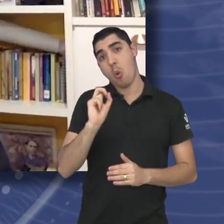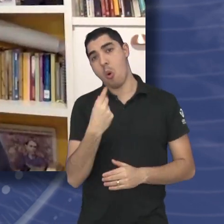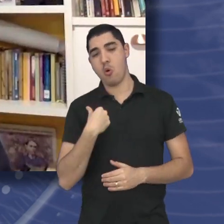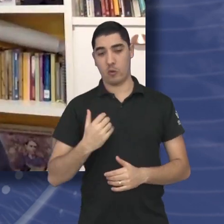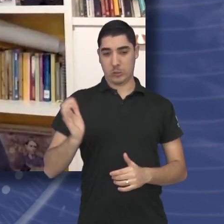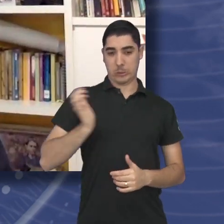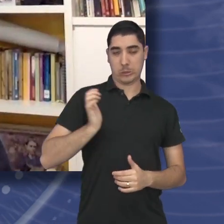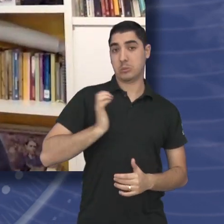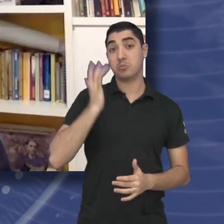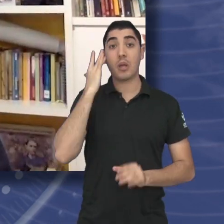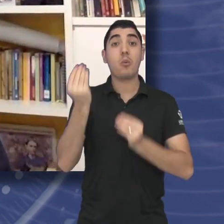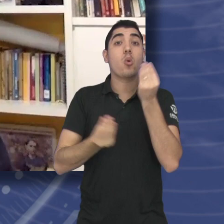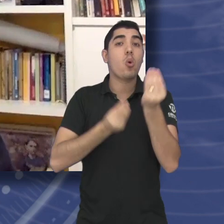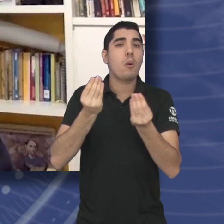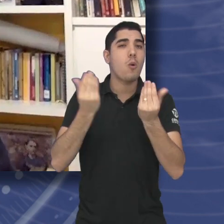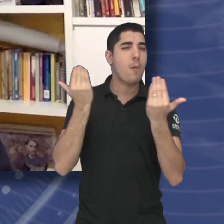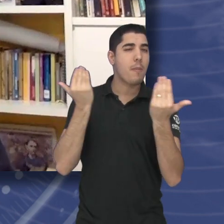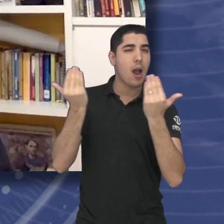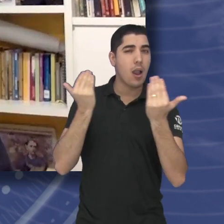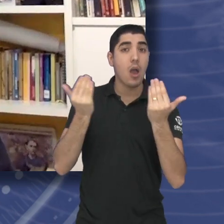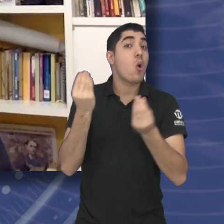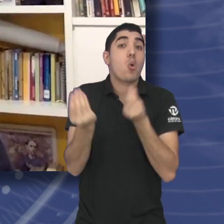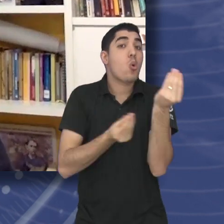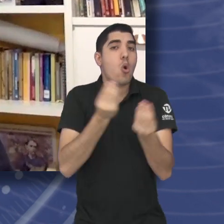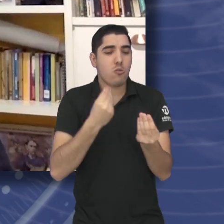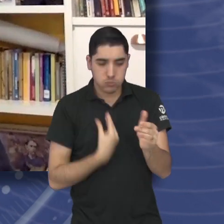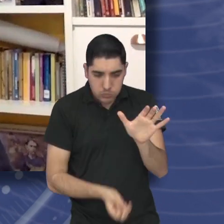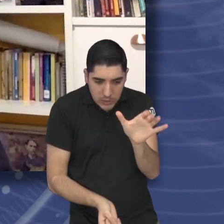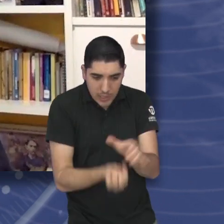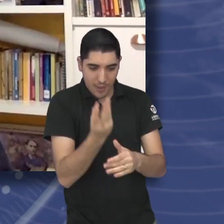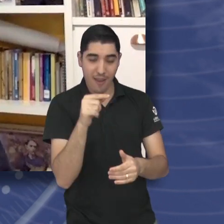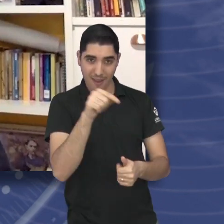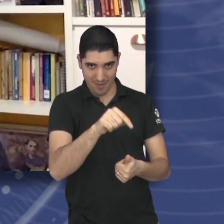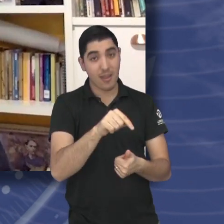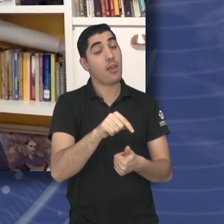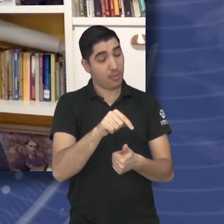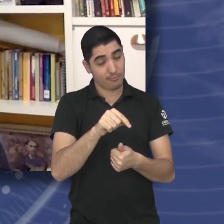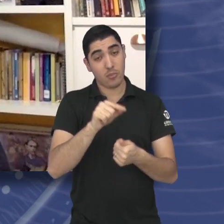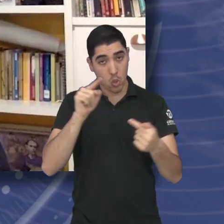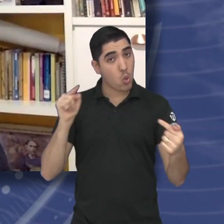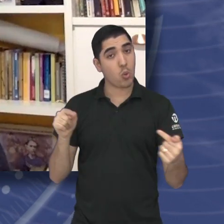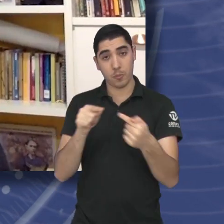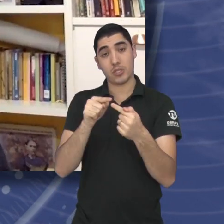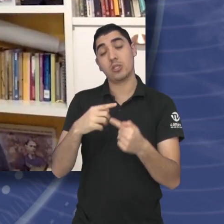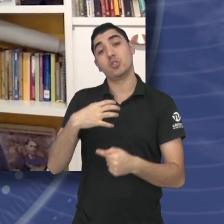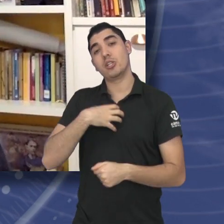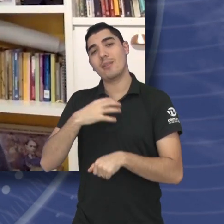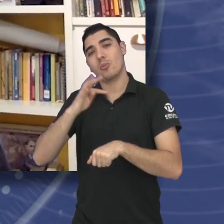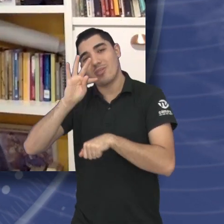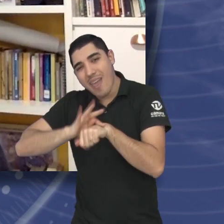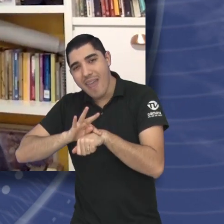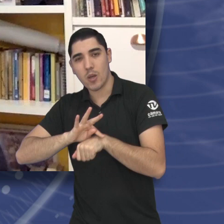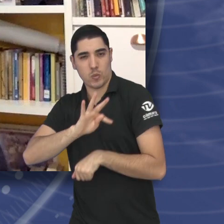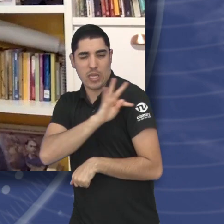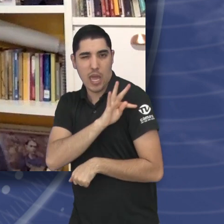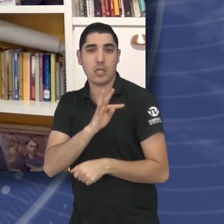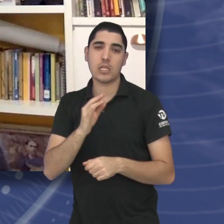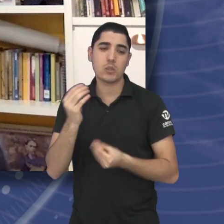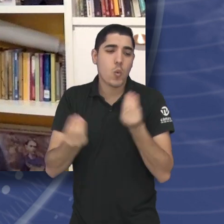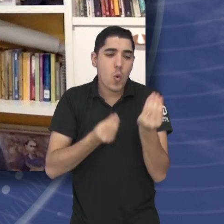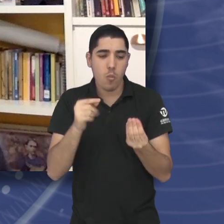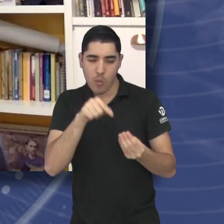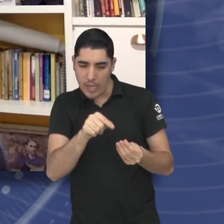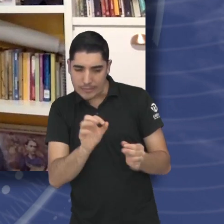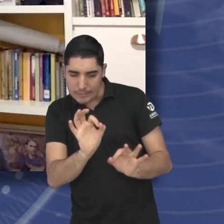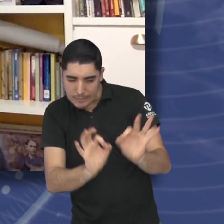Né? Como produzir? Né? Como produzir é muito ligado à questão técnica. Como é que eu faço um arranjo entre a mão de obra, entre a